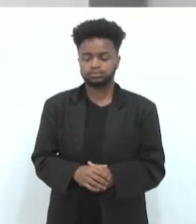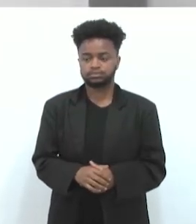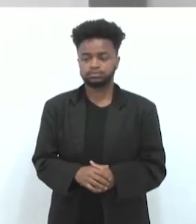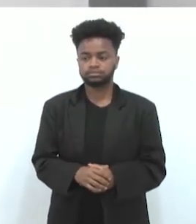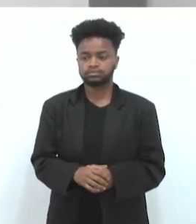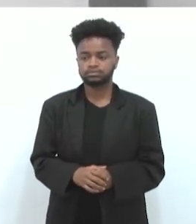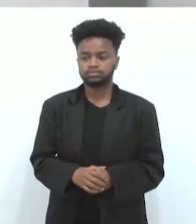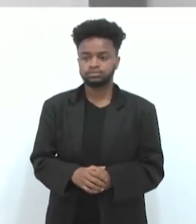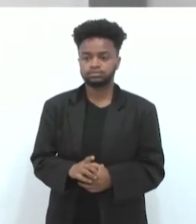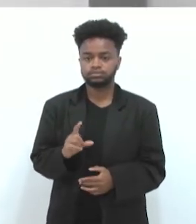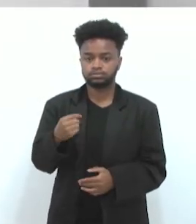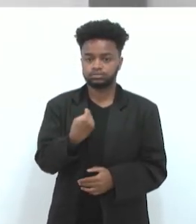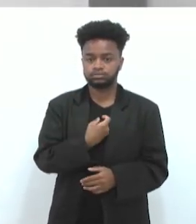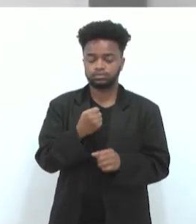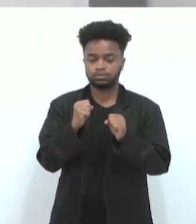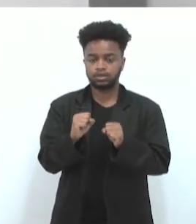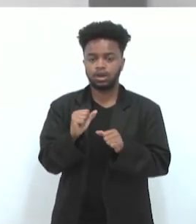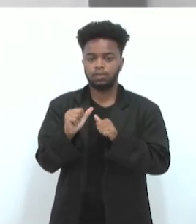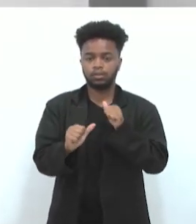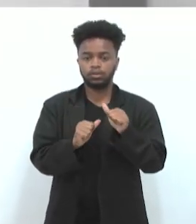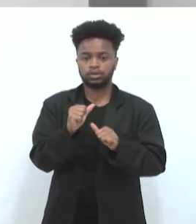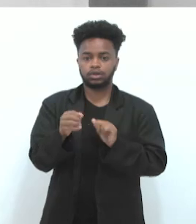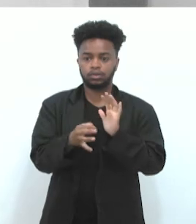A gente pode mudar o parecer